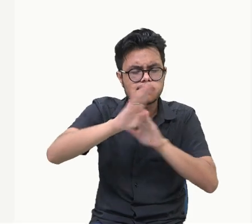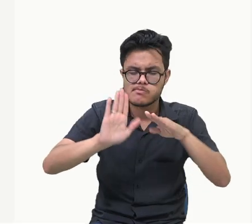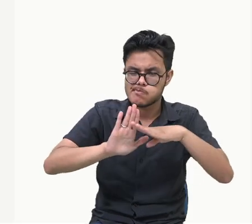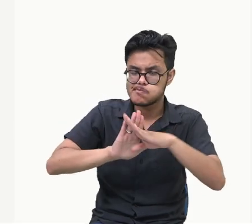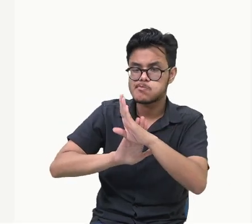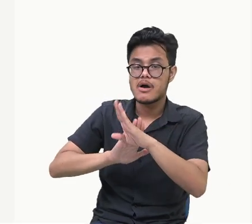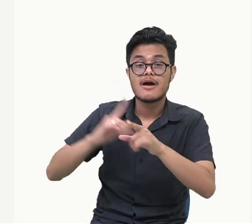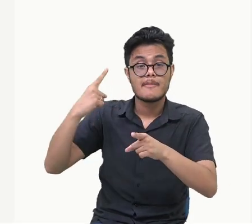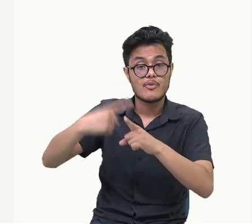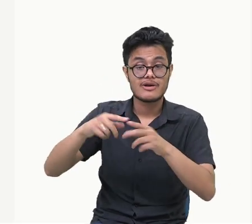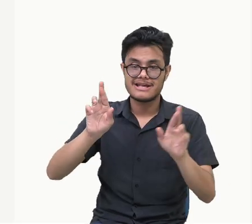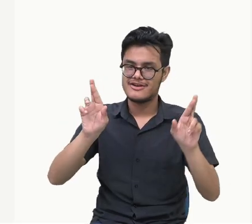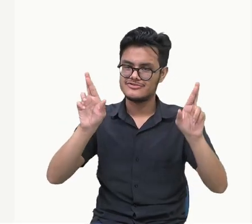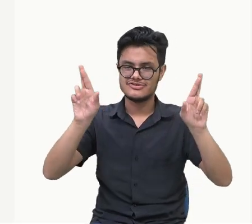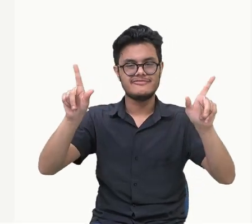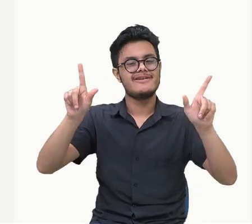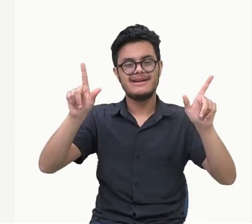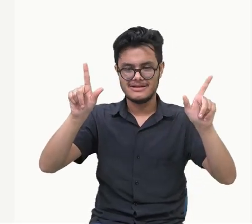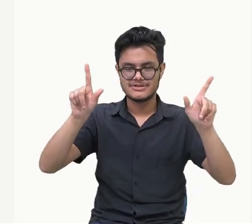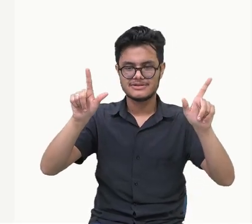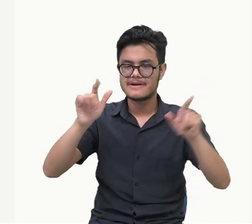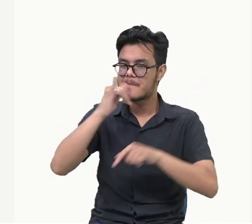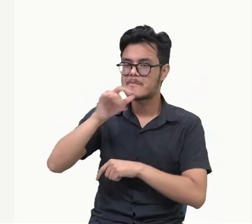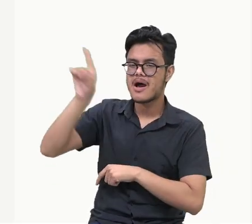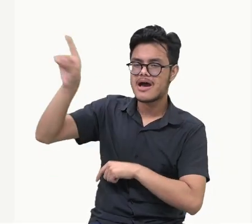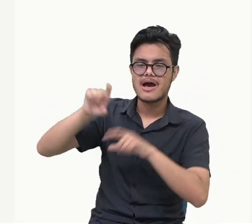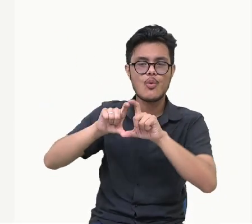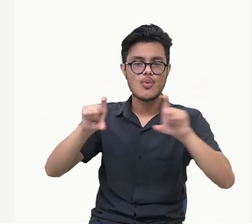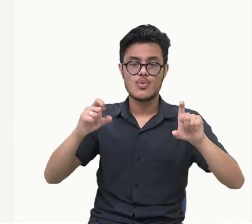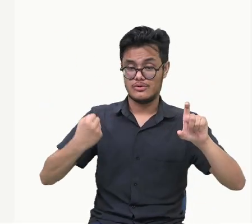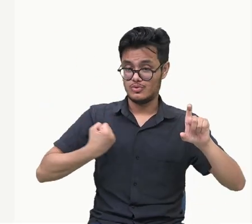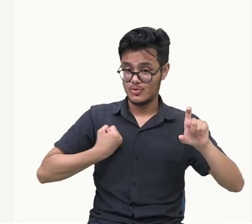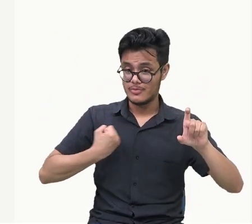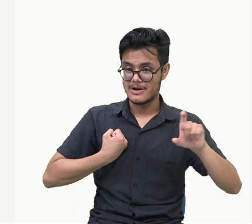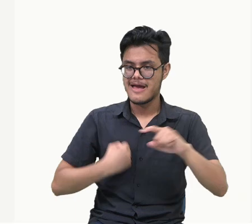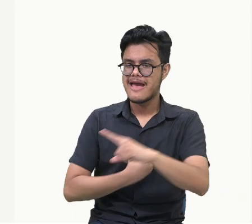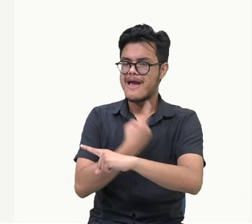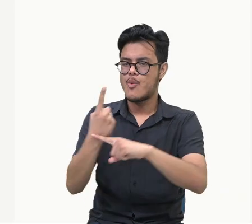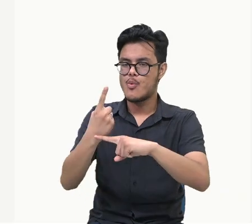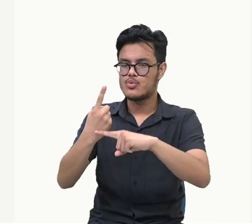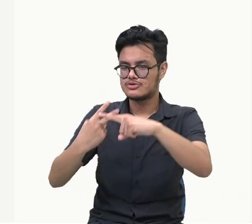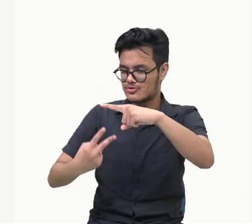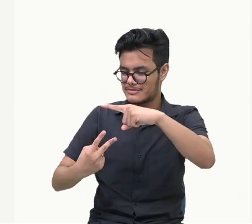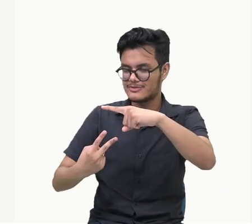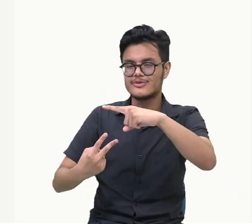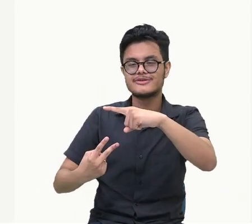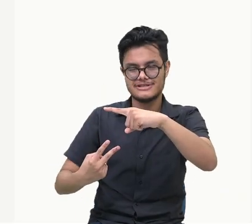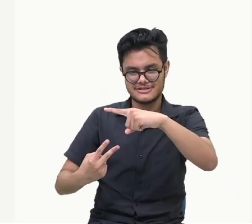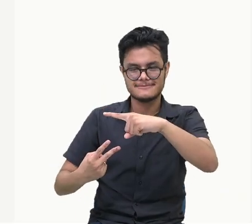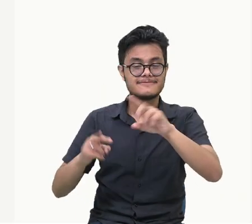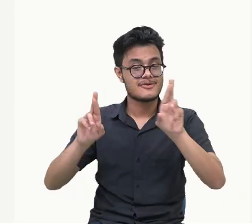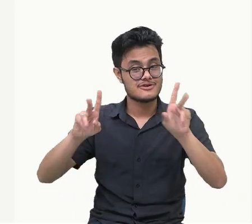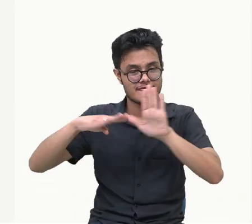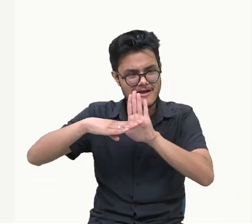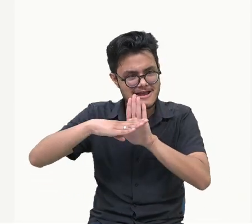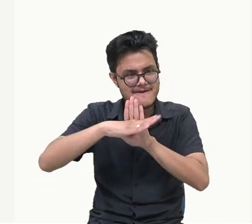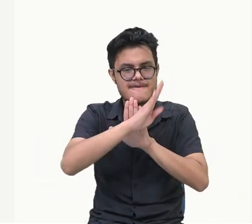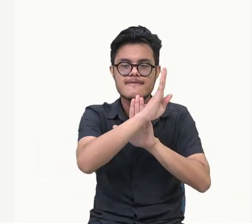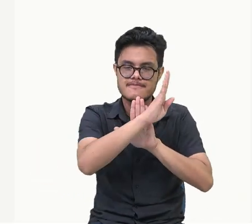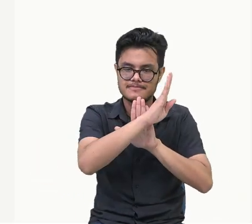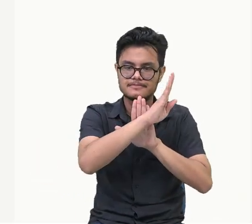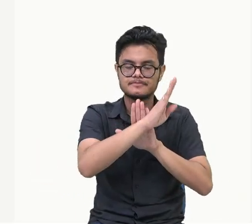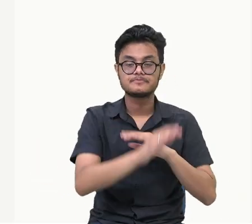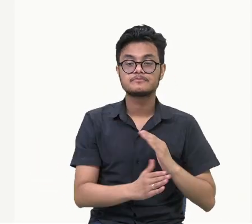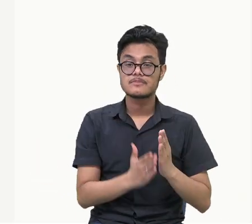função é diferente, tá? Por isso que agora nós temos um outro formato de gráfico. Então, observa